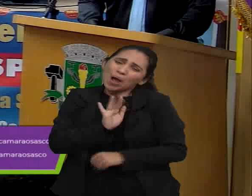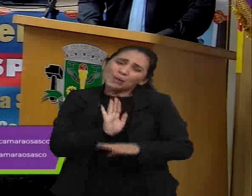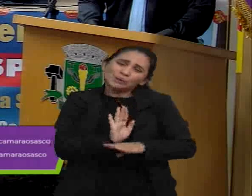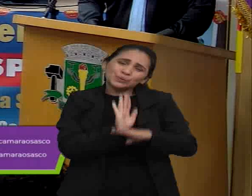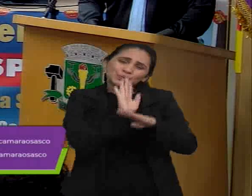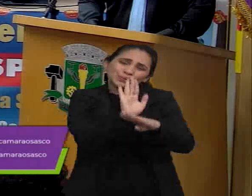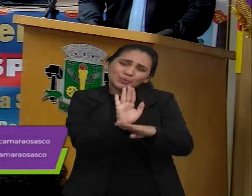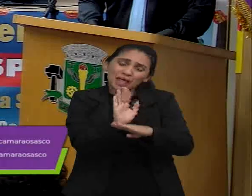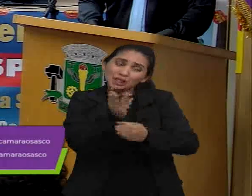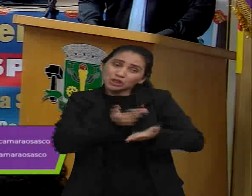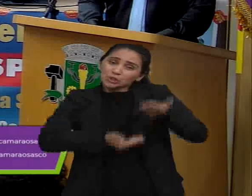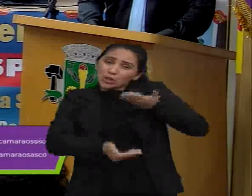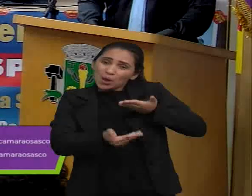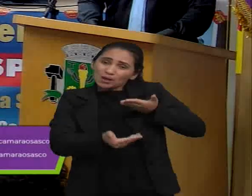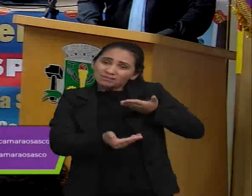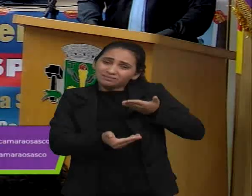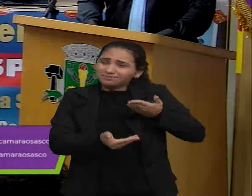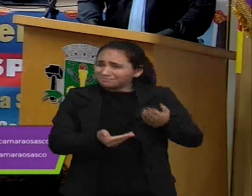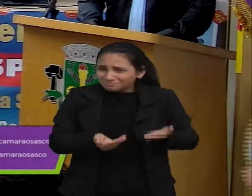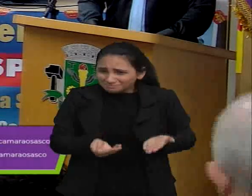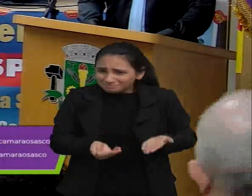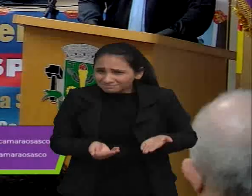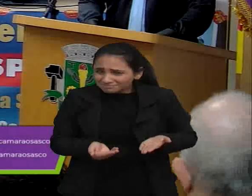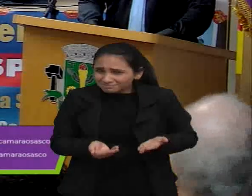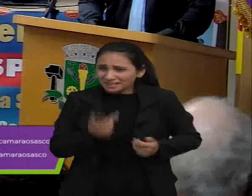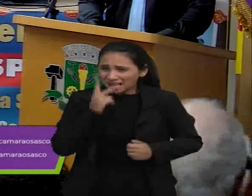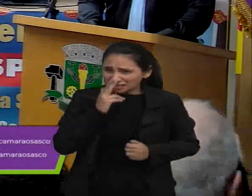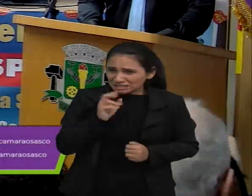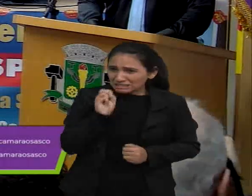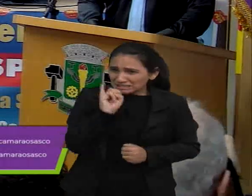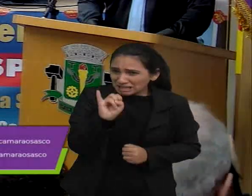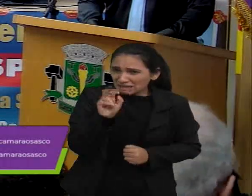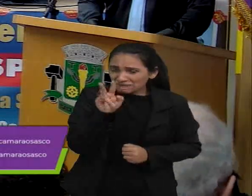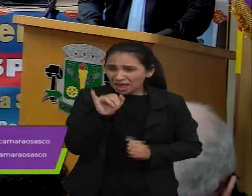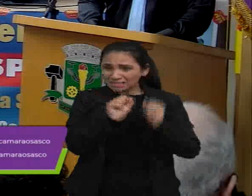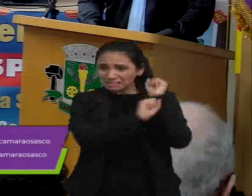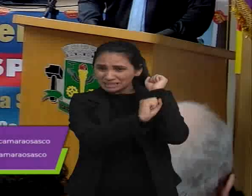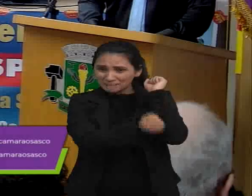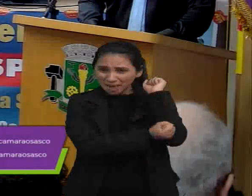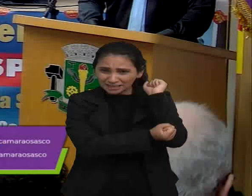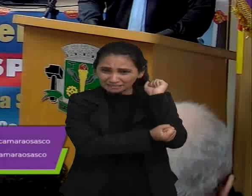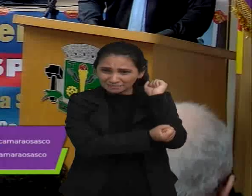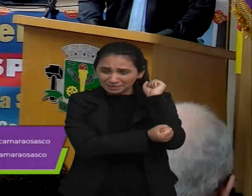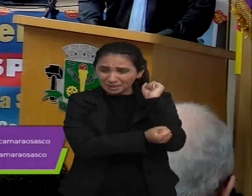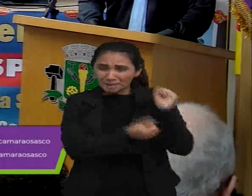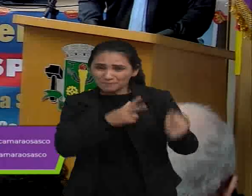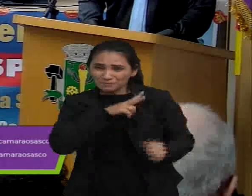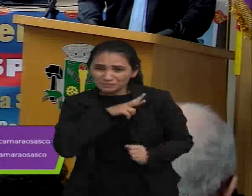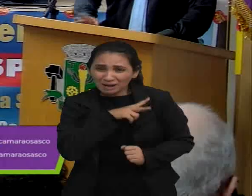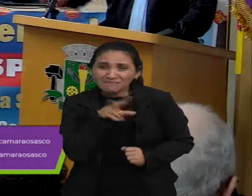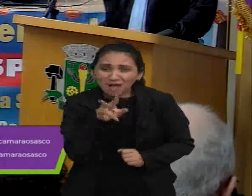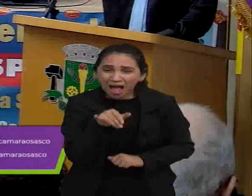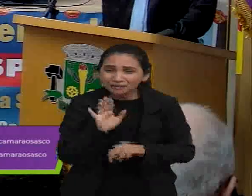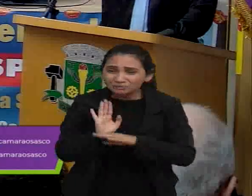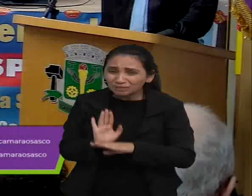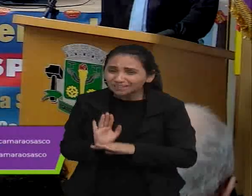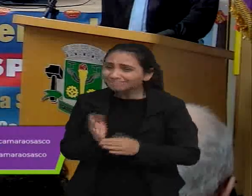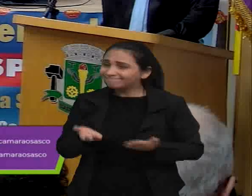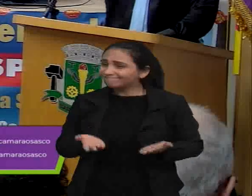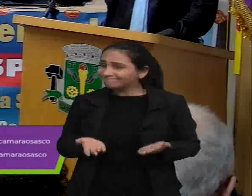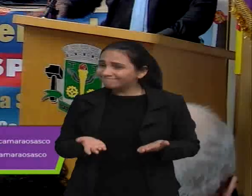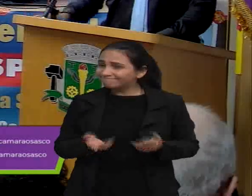nada em troca e vocês acham que se privatizar eles vão fazer caridade com a população existem